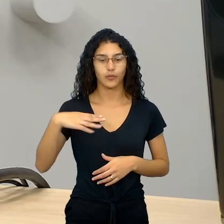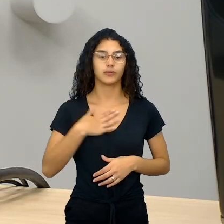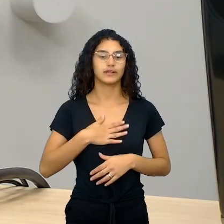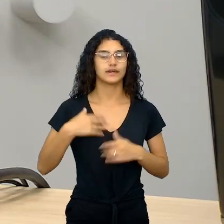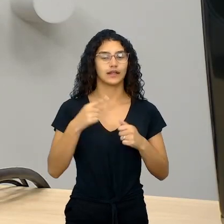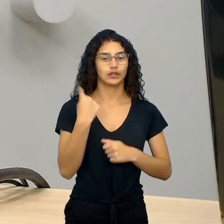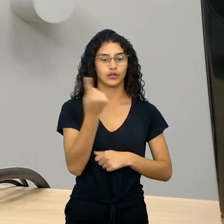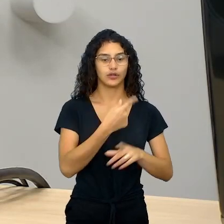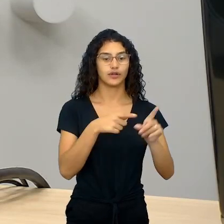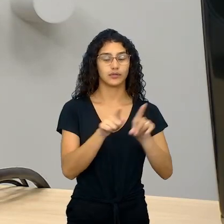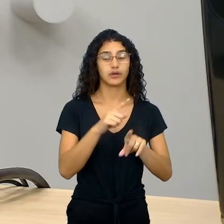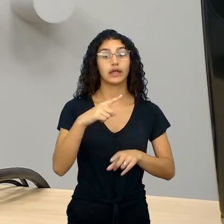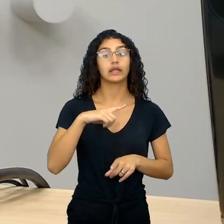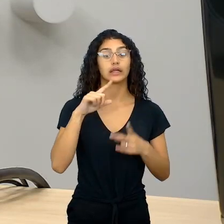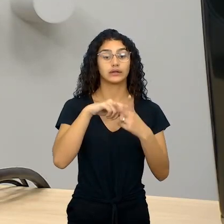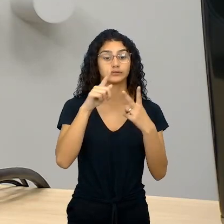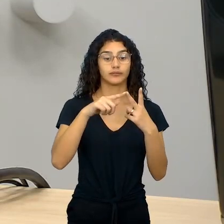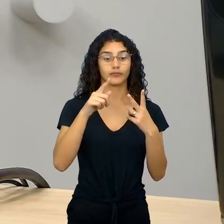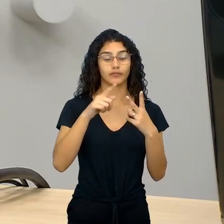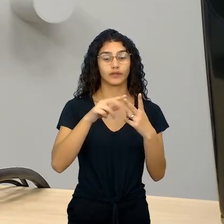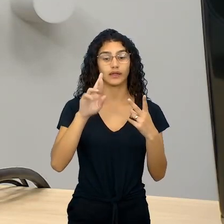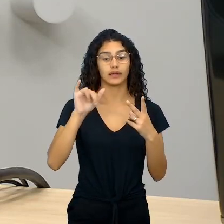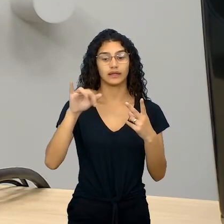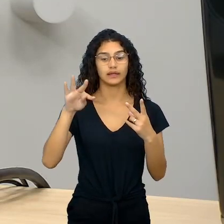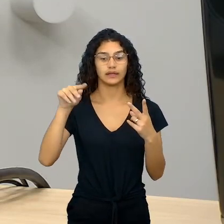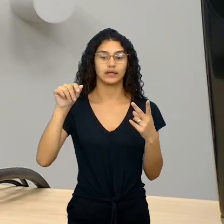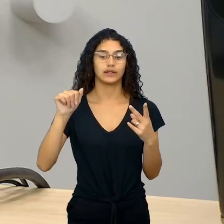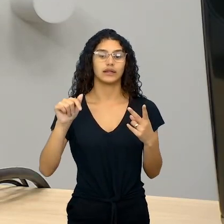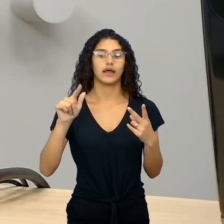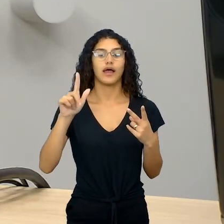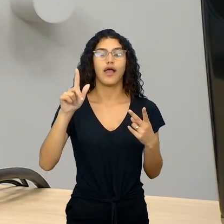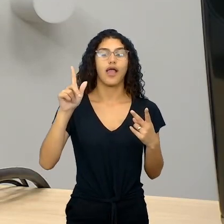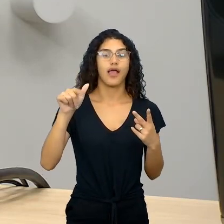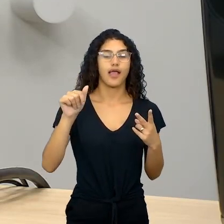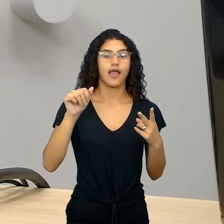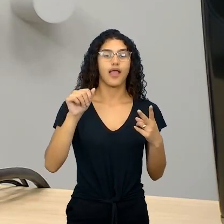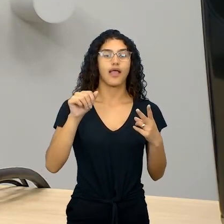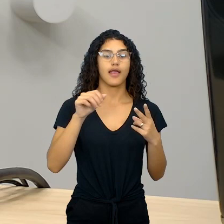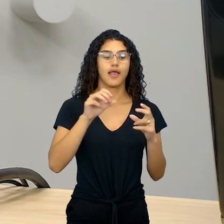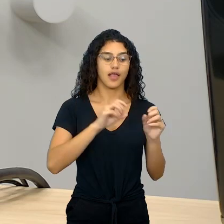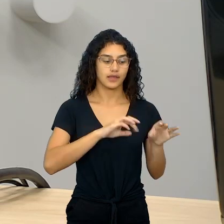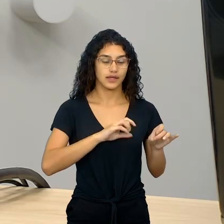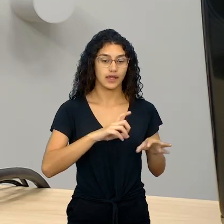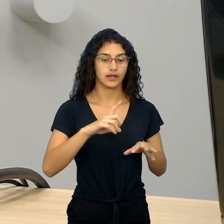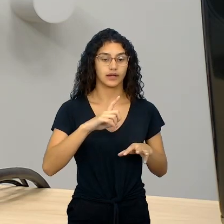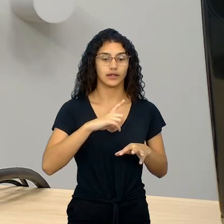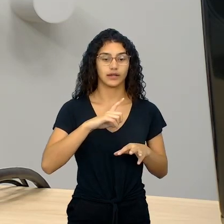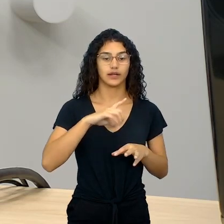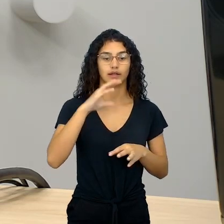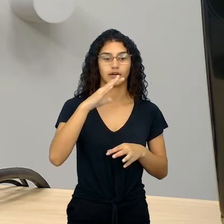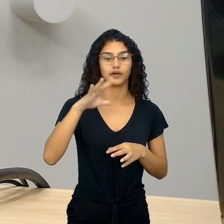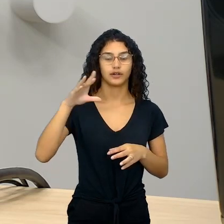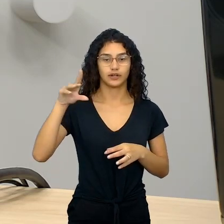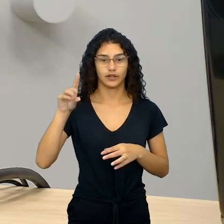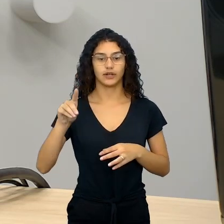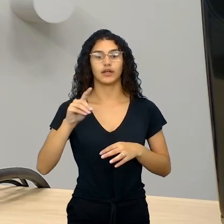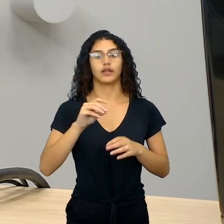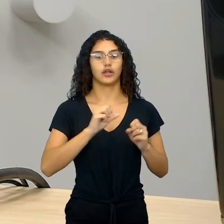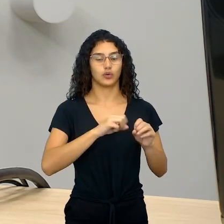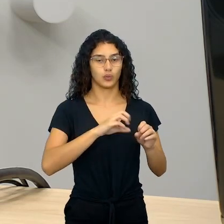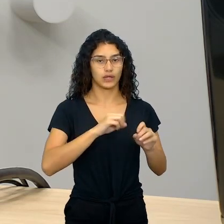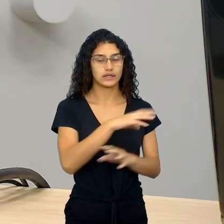nosso. Além do Edson, nós temos também a Rita Zanetti. Ela é assessora técnica da Coordenadoria da